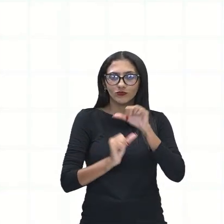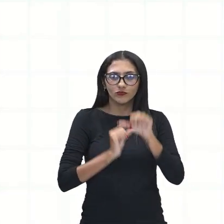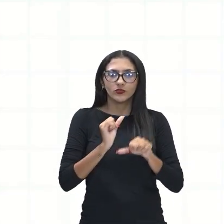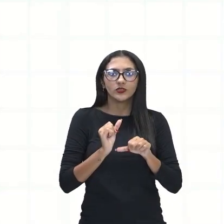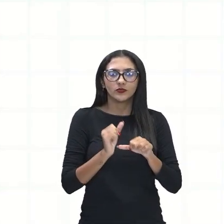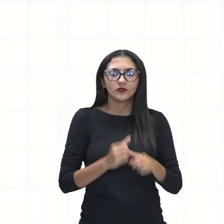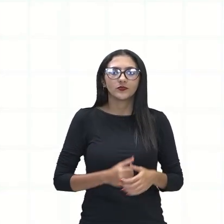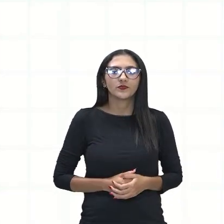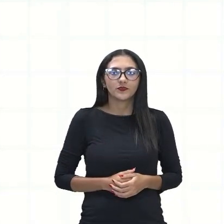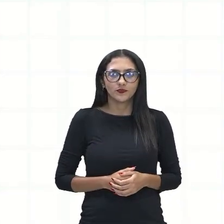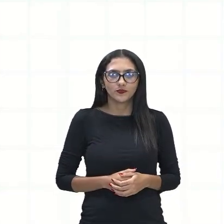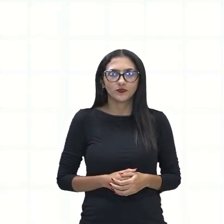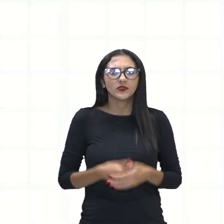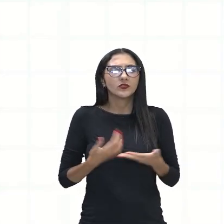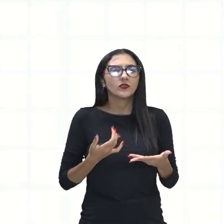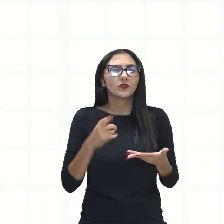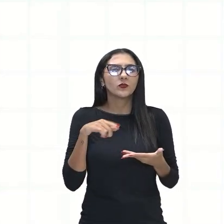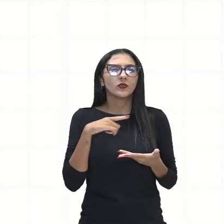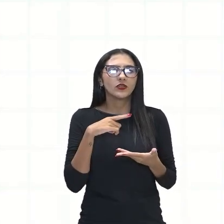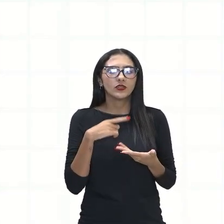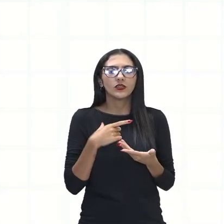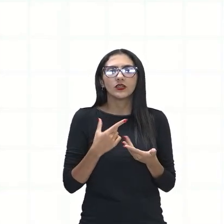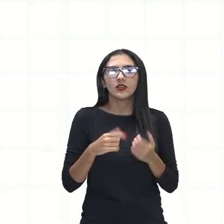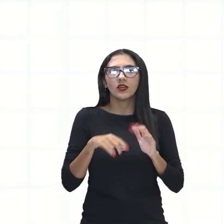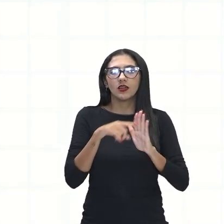é a regra que eu vou aplicar aqui?